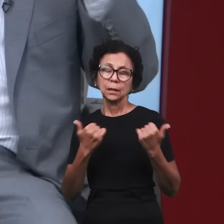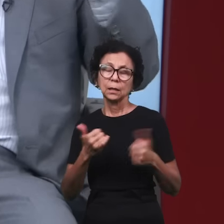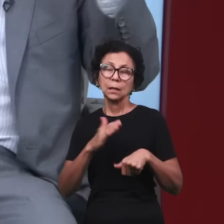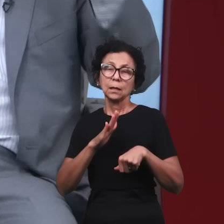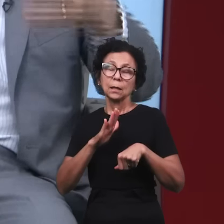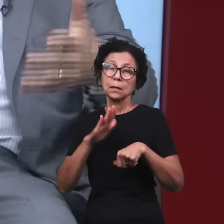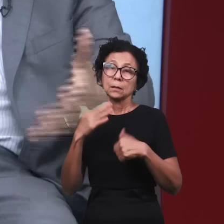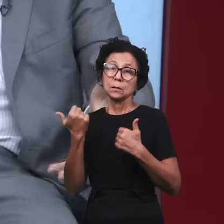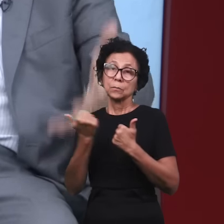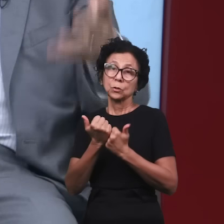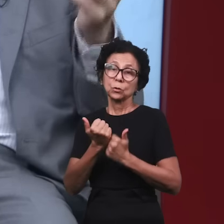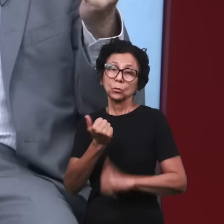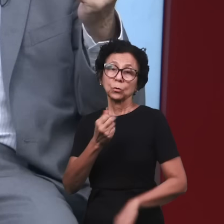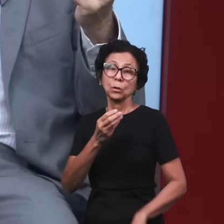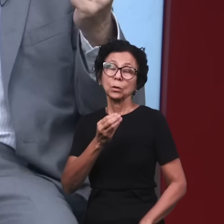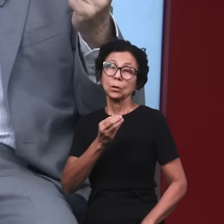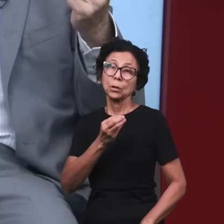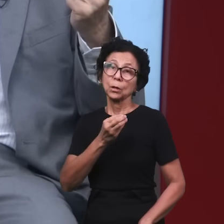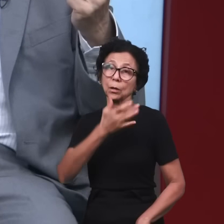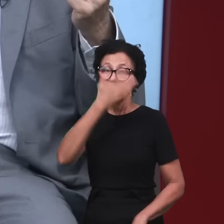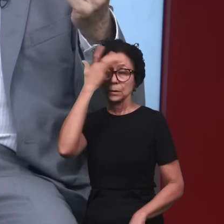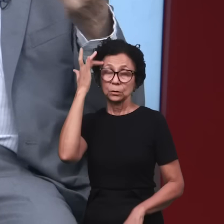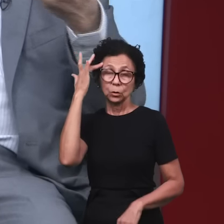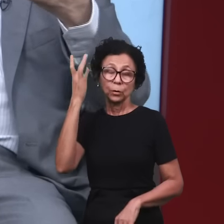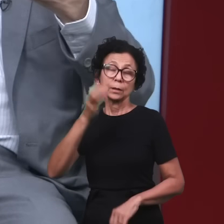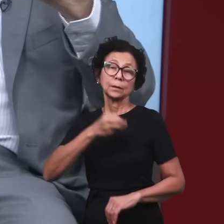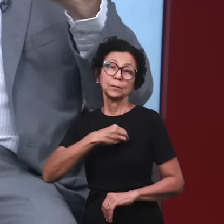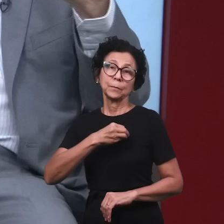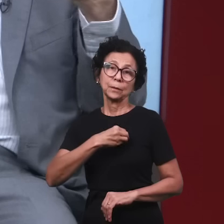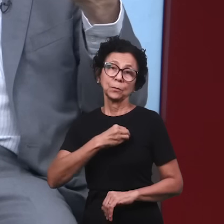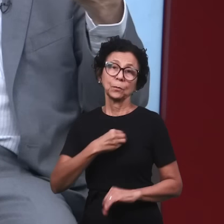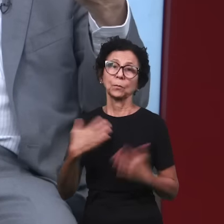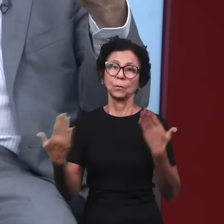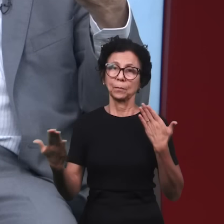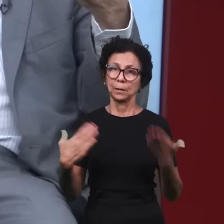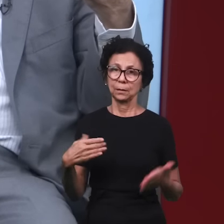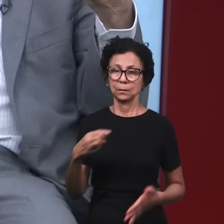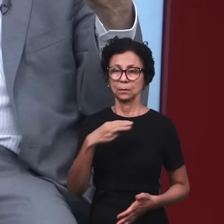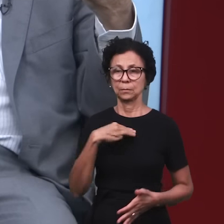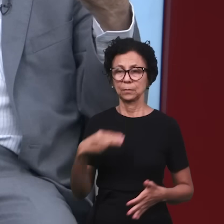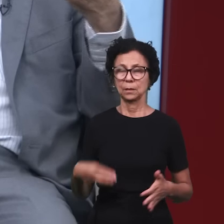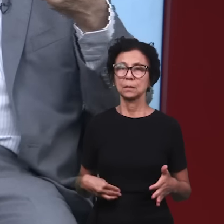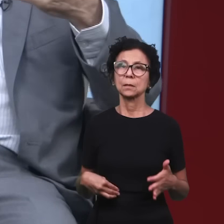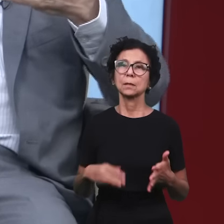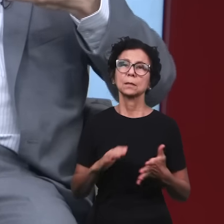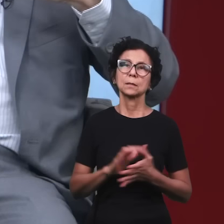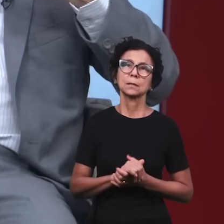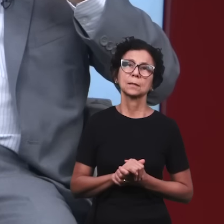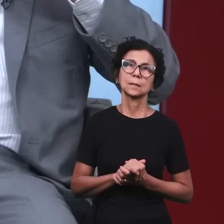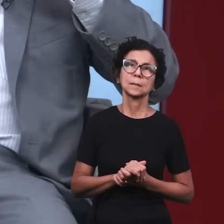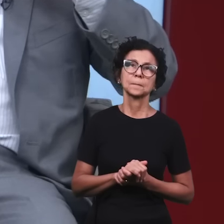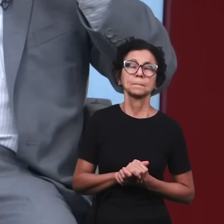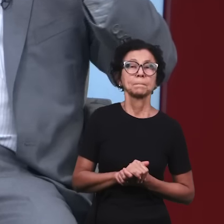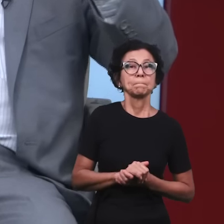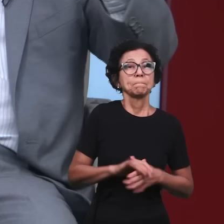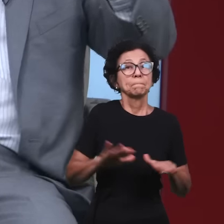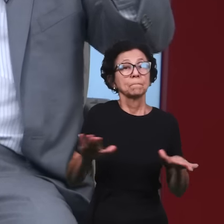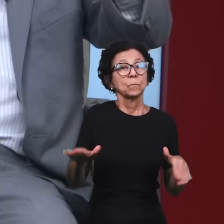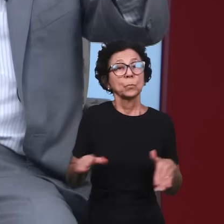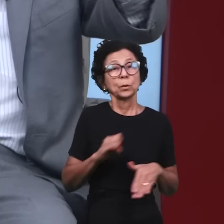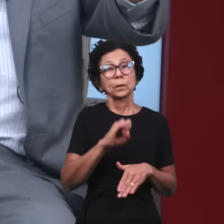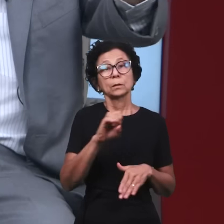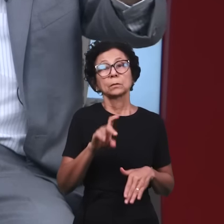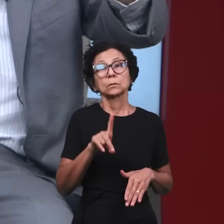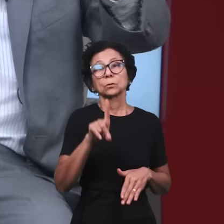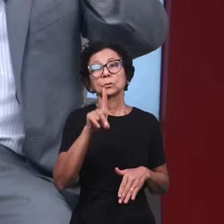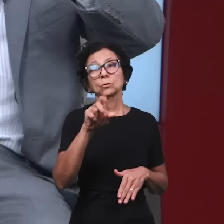atributo preponderante do Messias. Diante da entrega de Judá por Benjamim, José se dá a conhecer